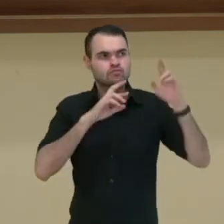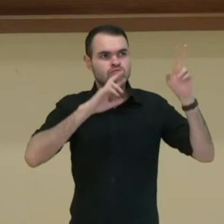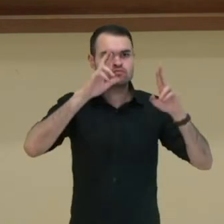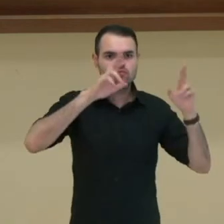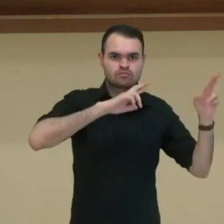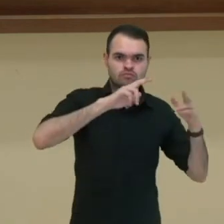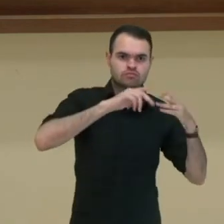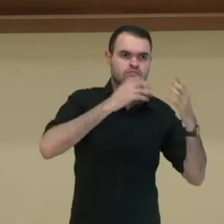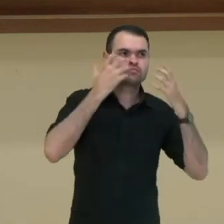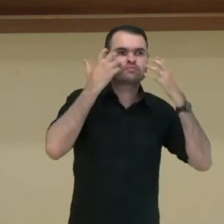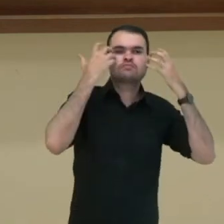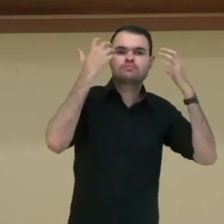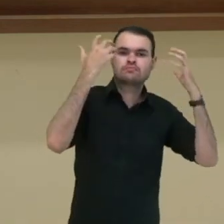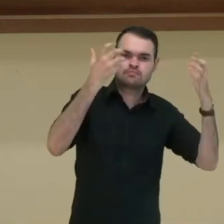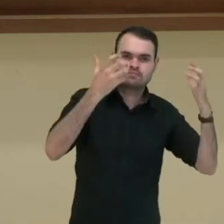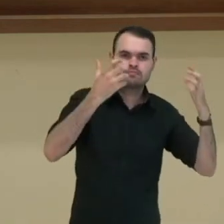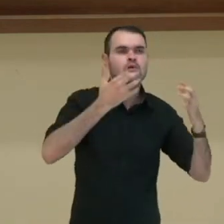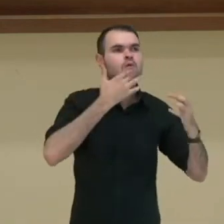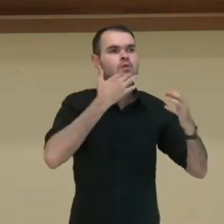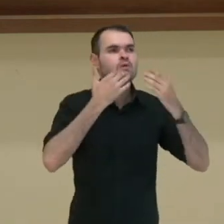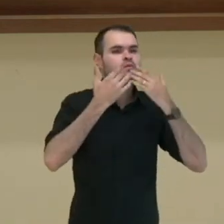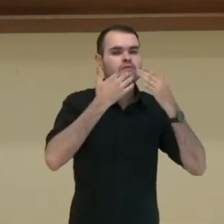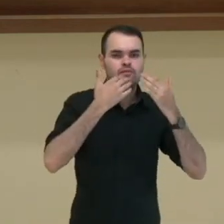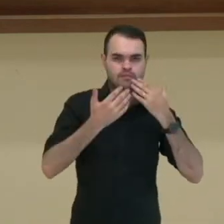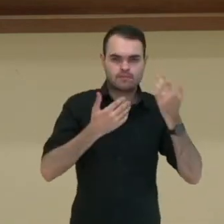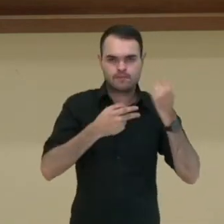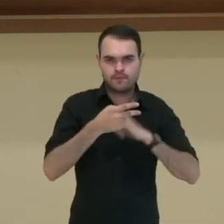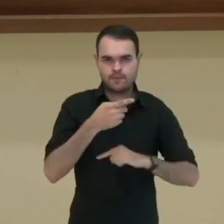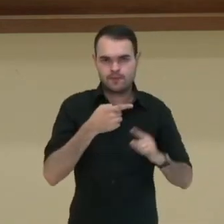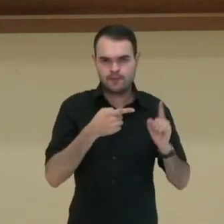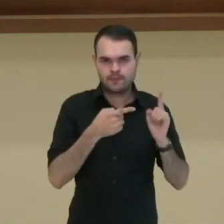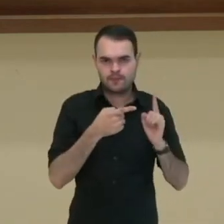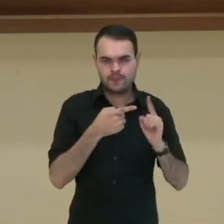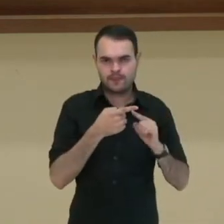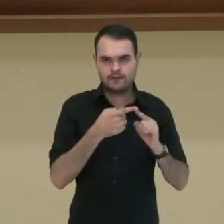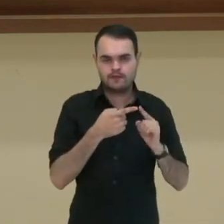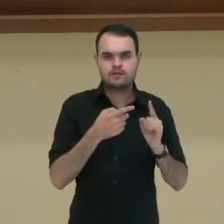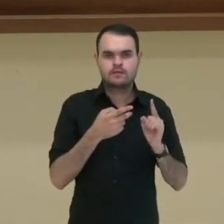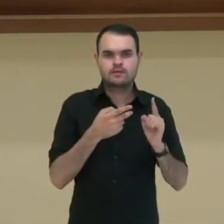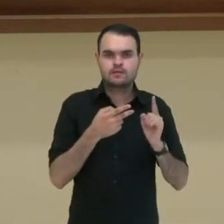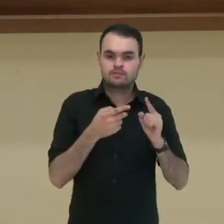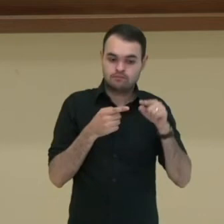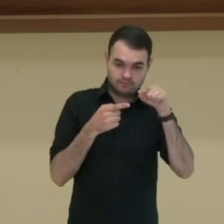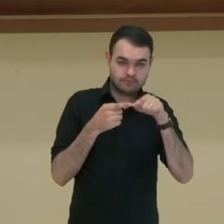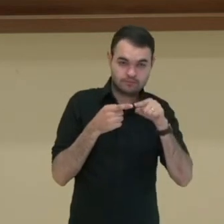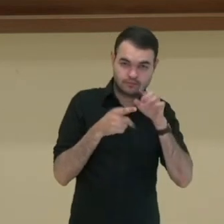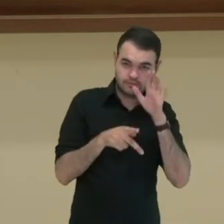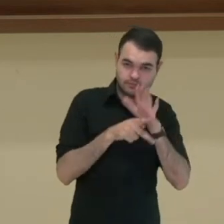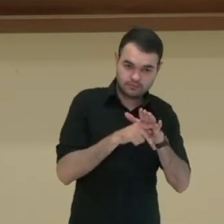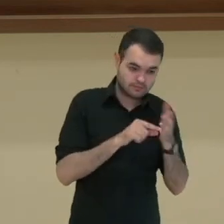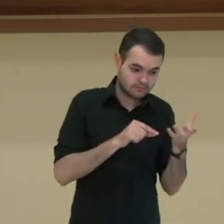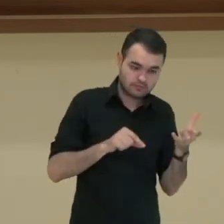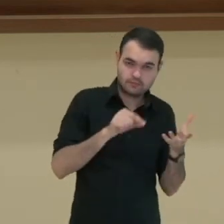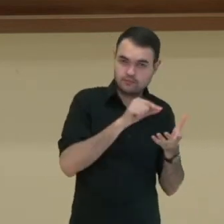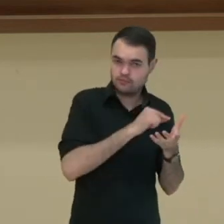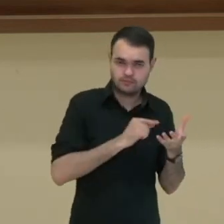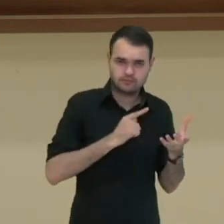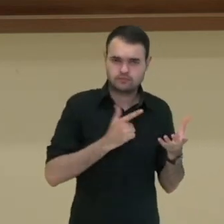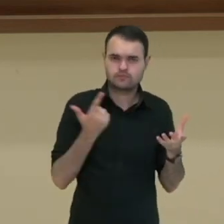ali atrativa, de atrair os agentes polinizadores. São organelas que não têm